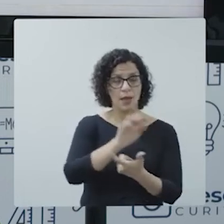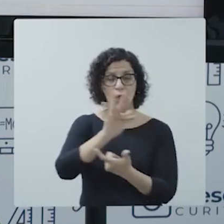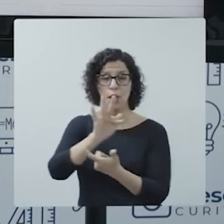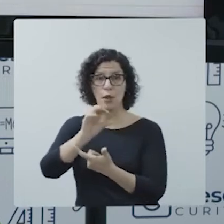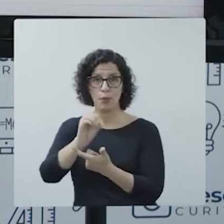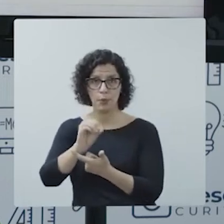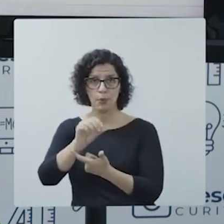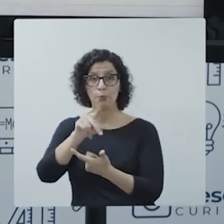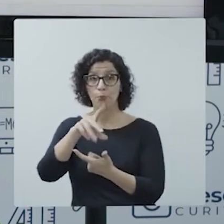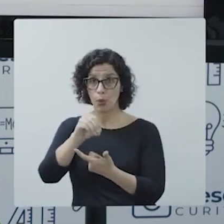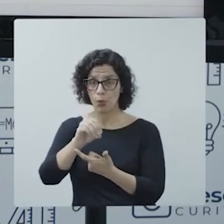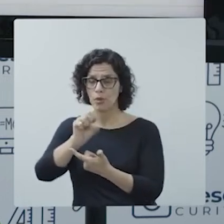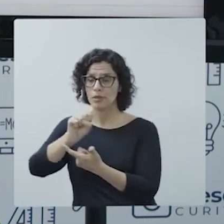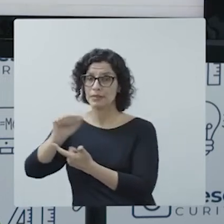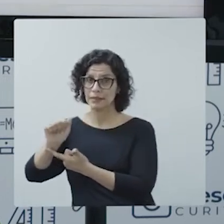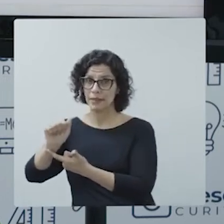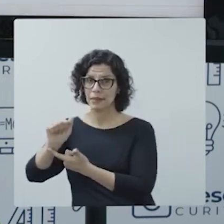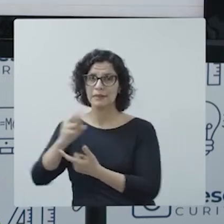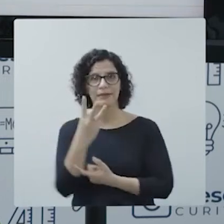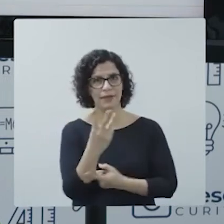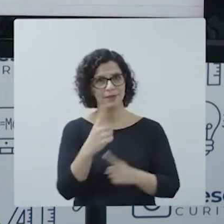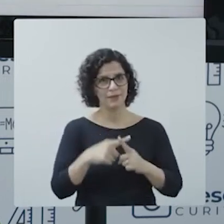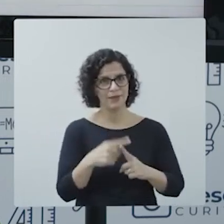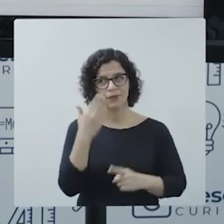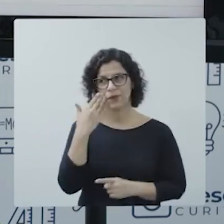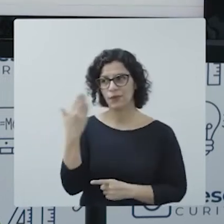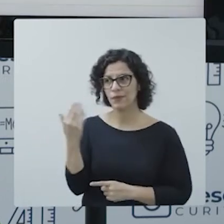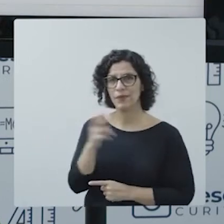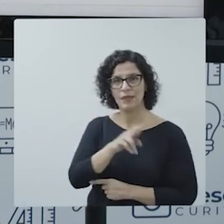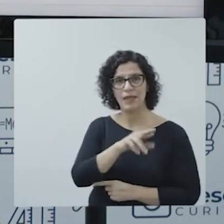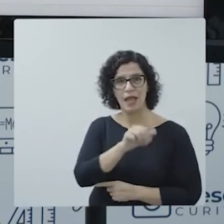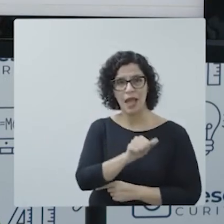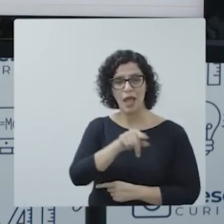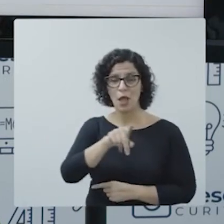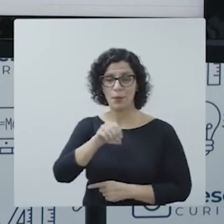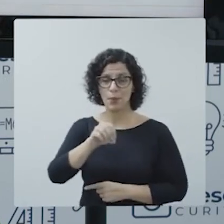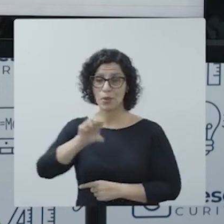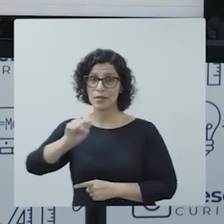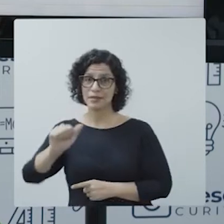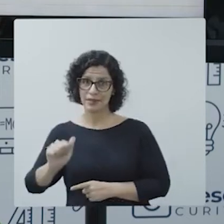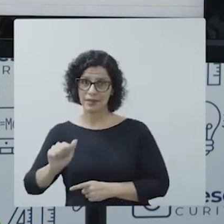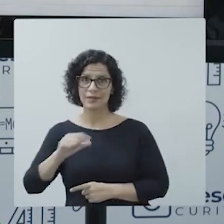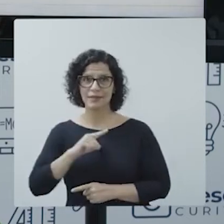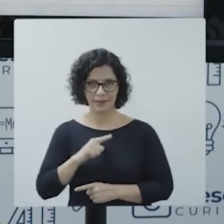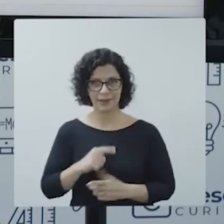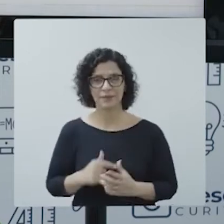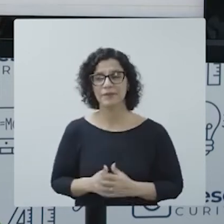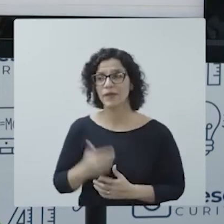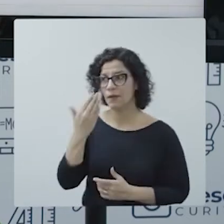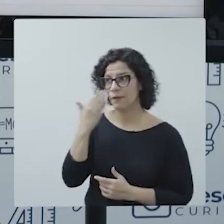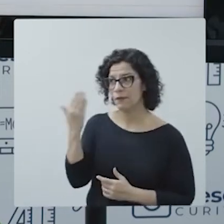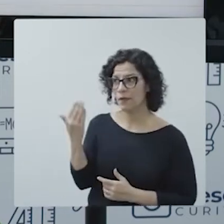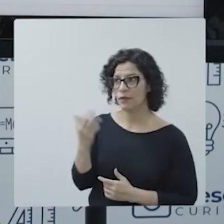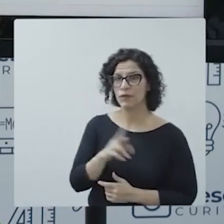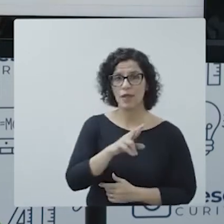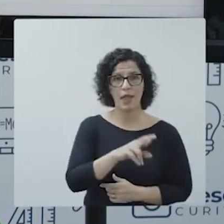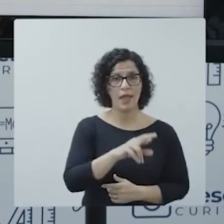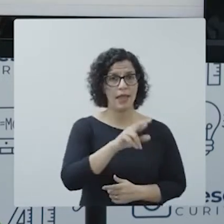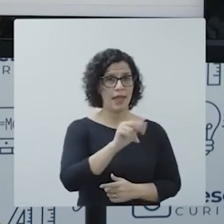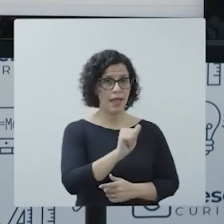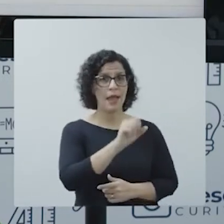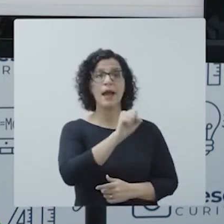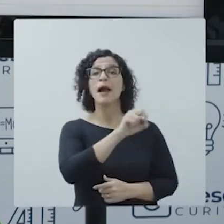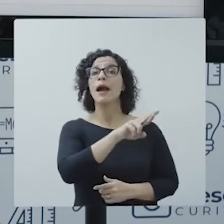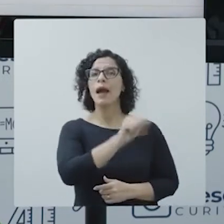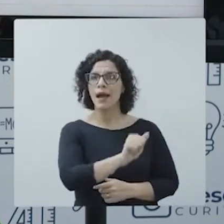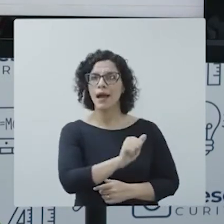po e usa. Ra, po, za. Olha só: R com A,